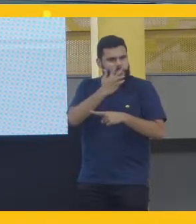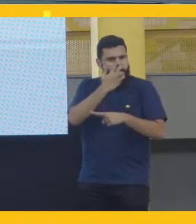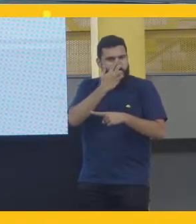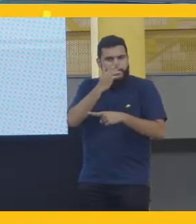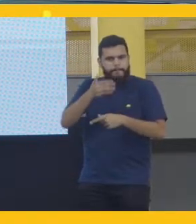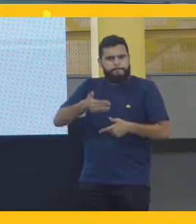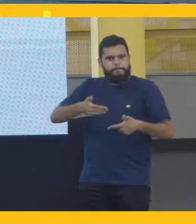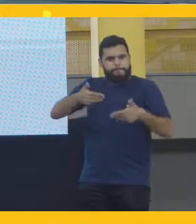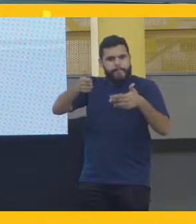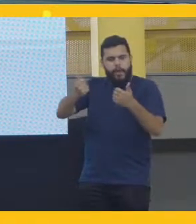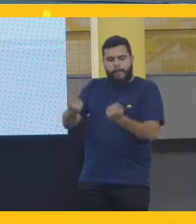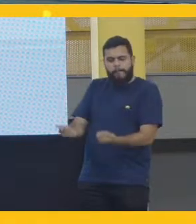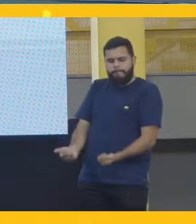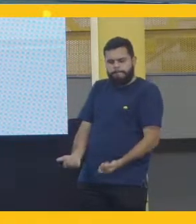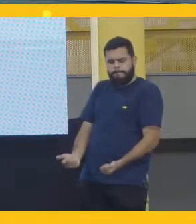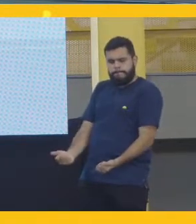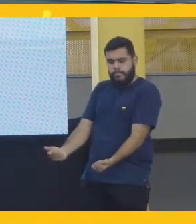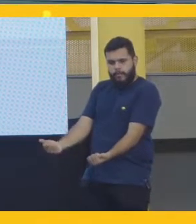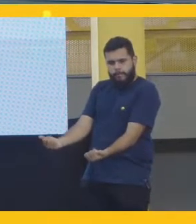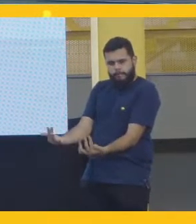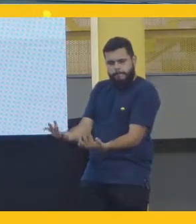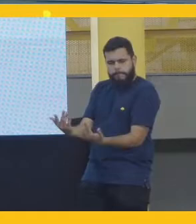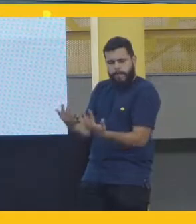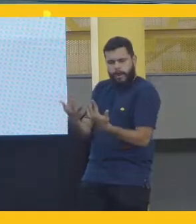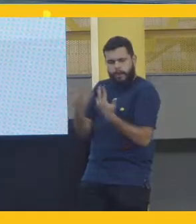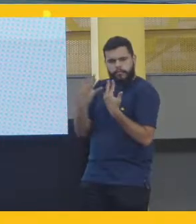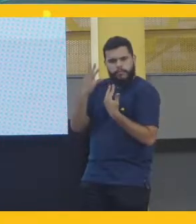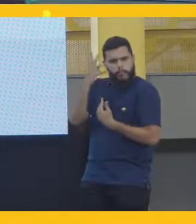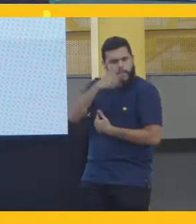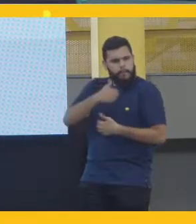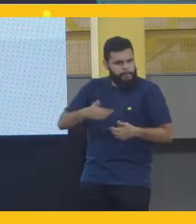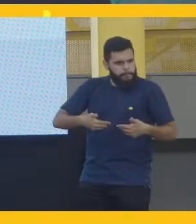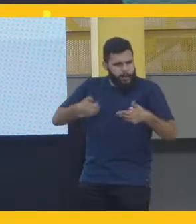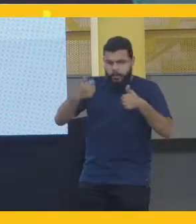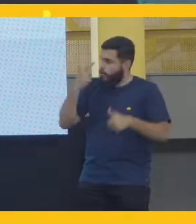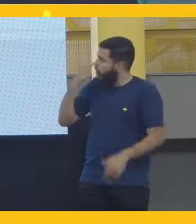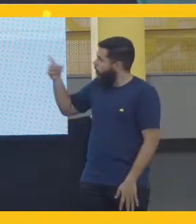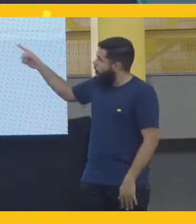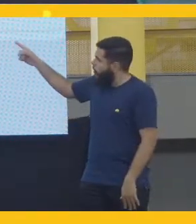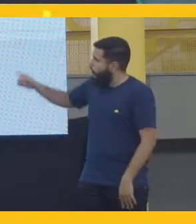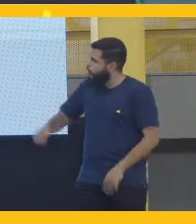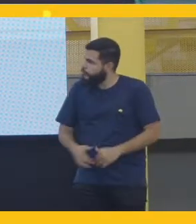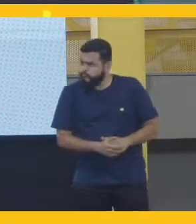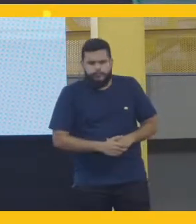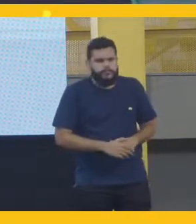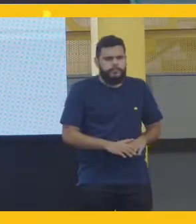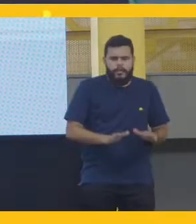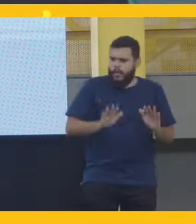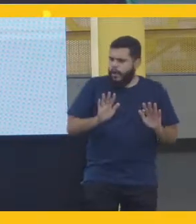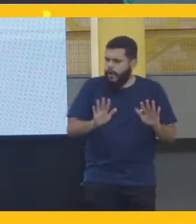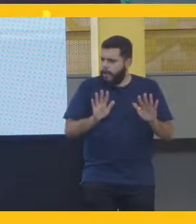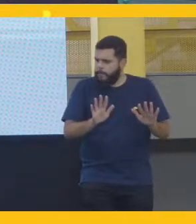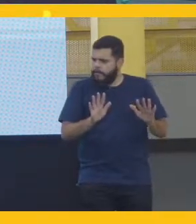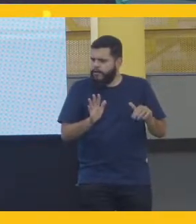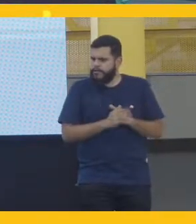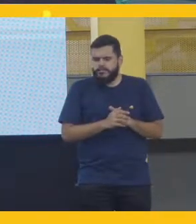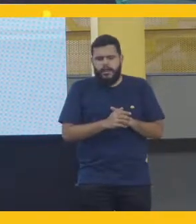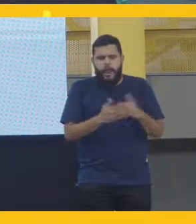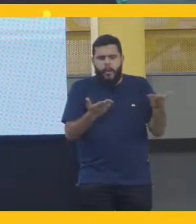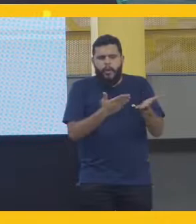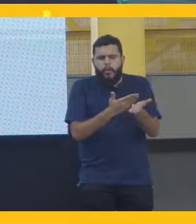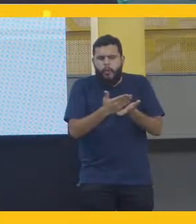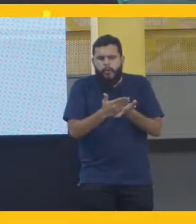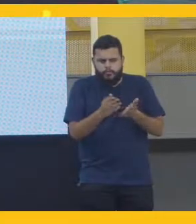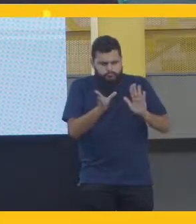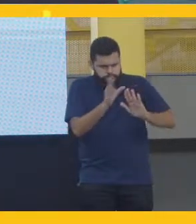forma mais interessante a cena. Mas é aqui que vem a parte interessante.